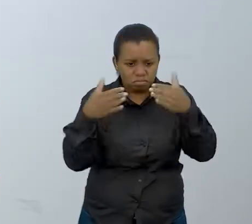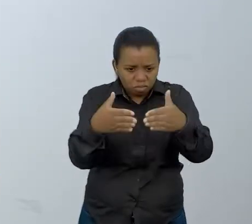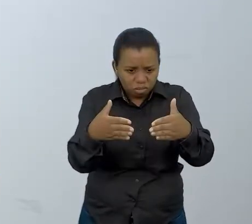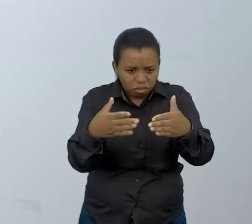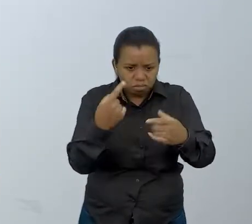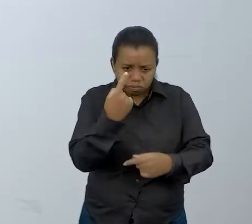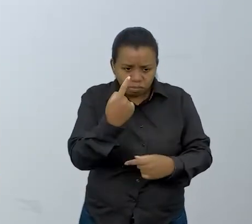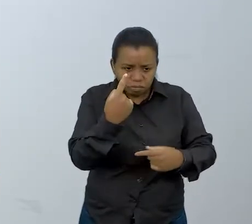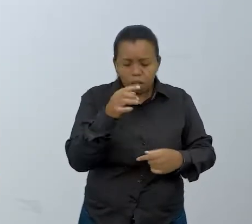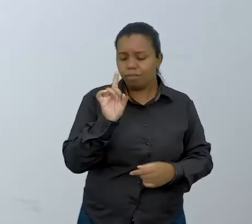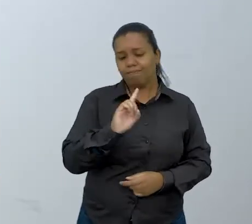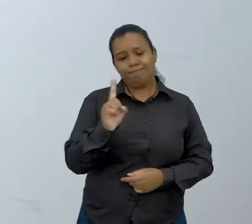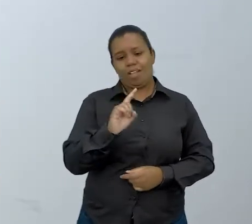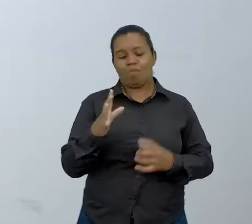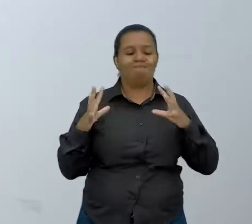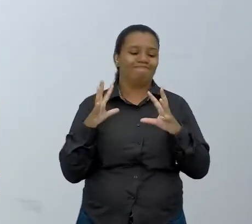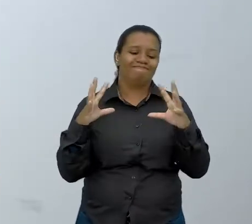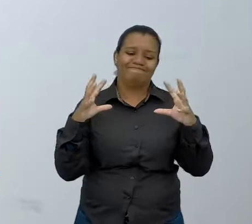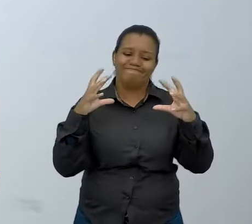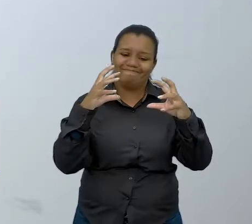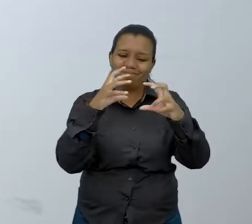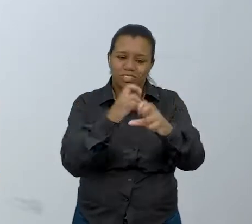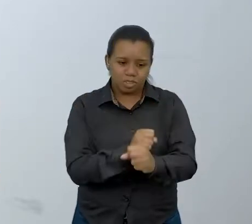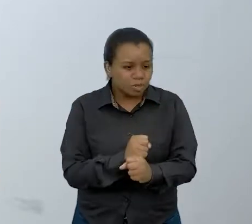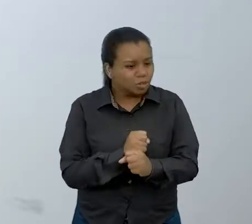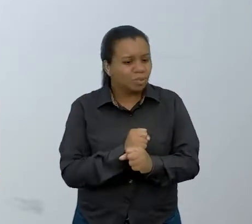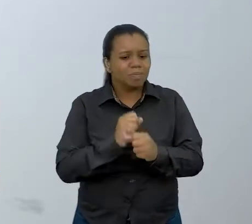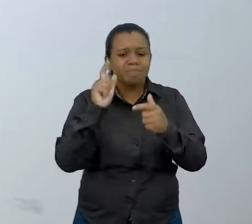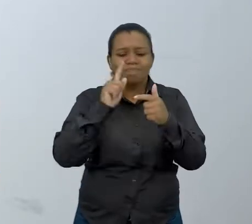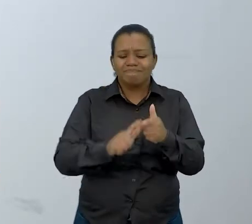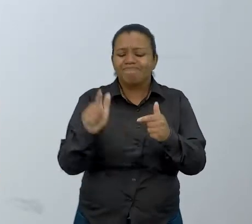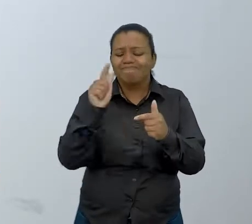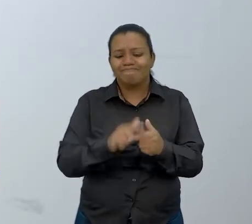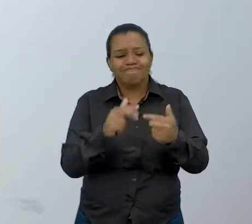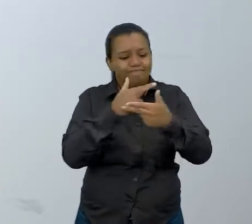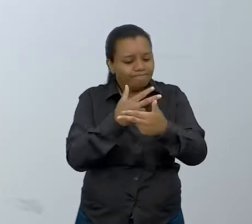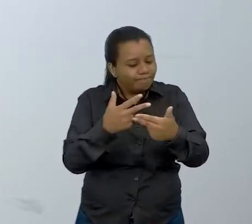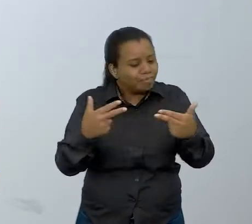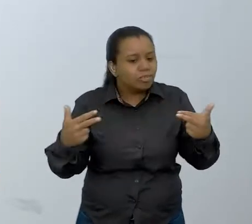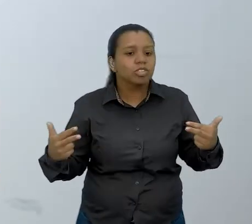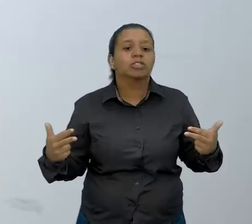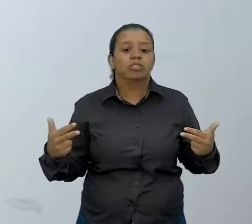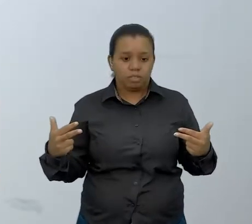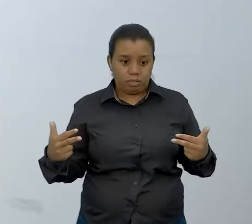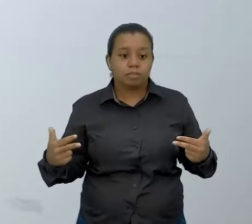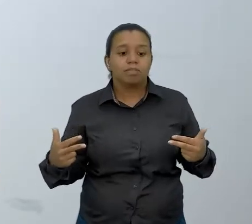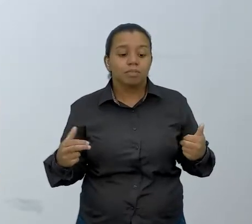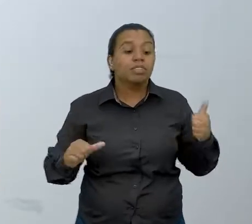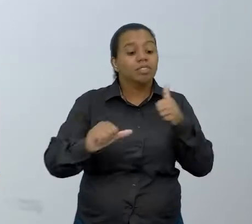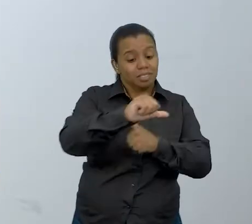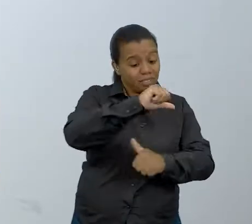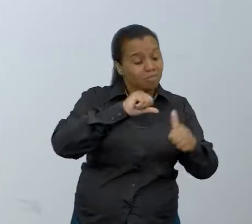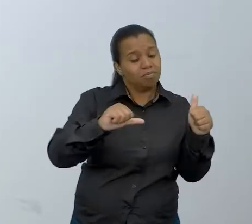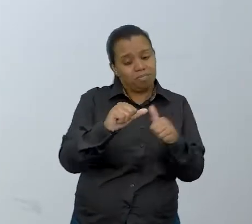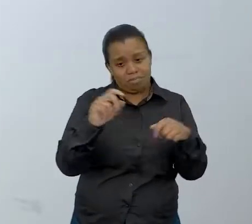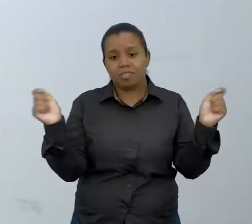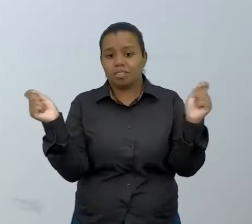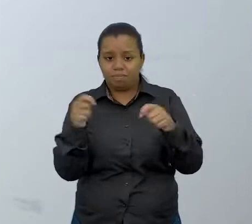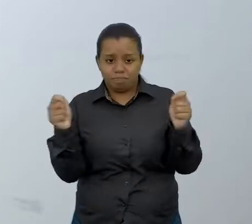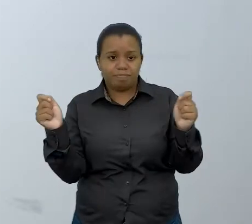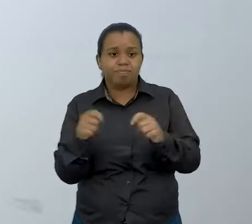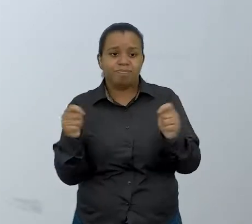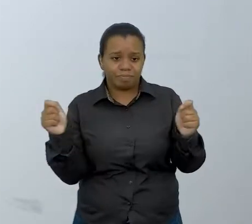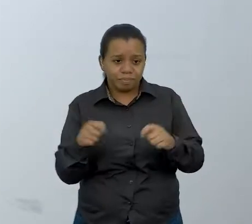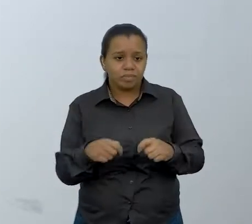junção de tantos fatores, né, e que muitas vezes são fatores contornáveis. A outra coisa também que a